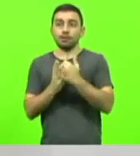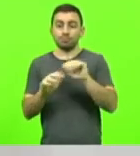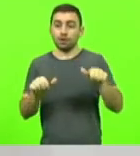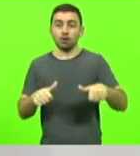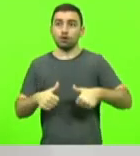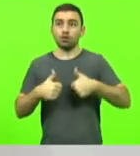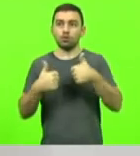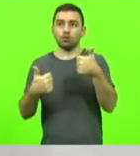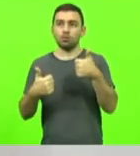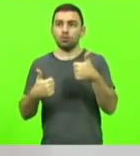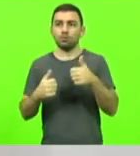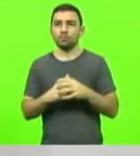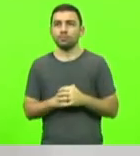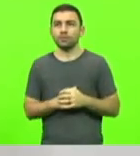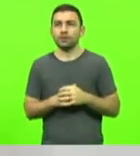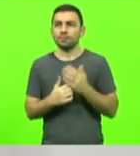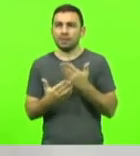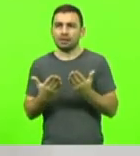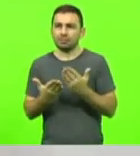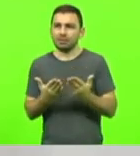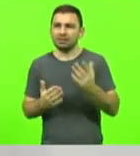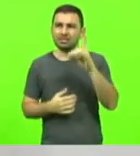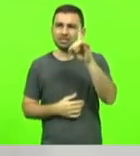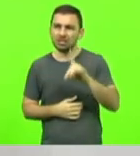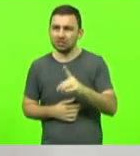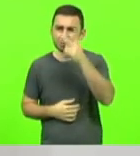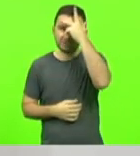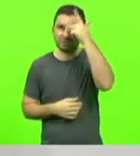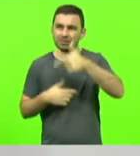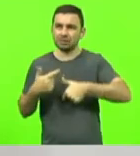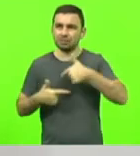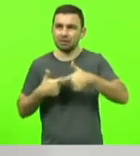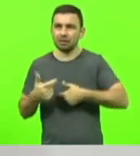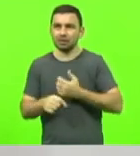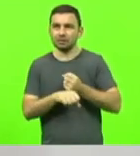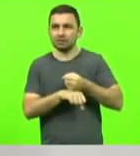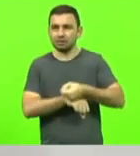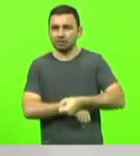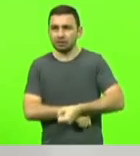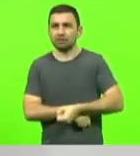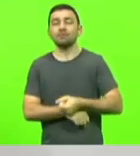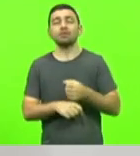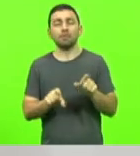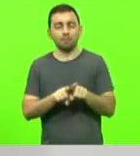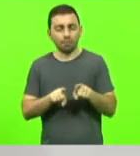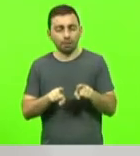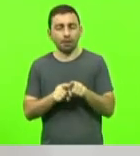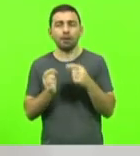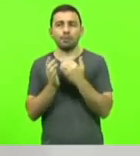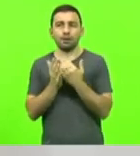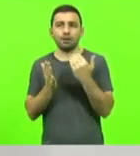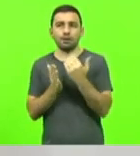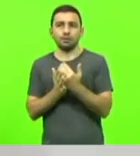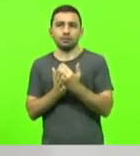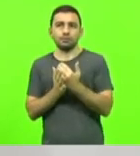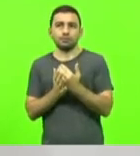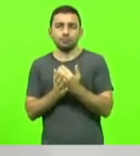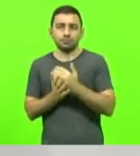financeira, e que a perda de direitos dos trabalhadores, que a escravidão que aumentou também em nosso país,